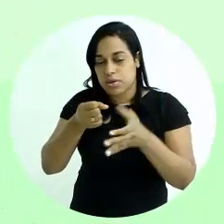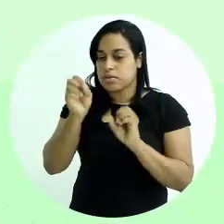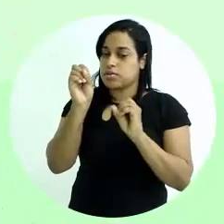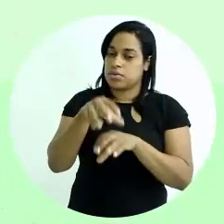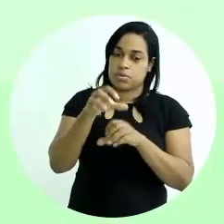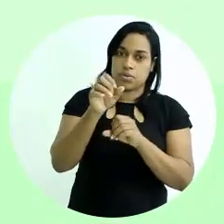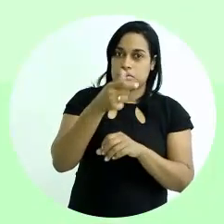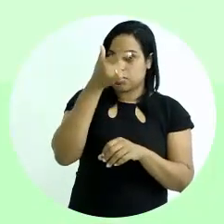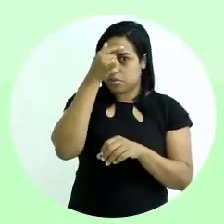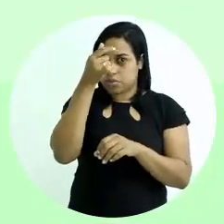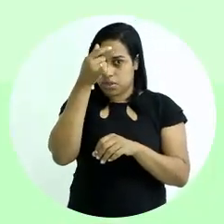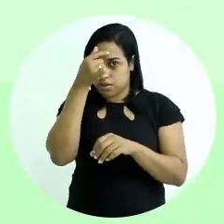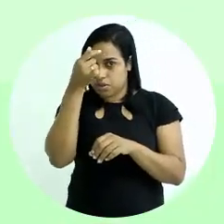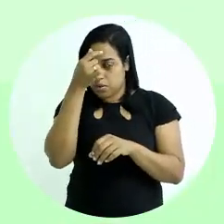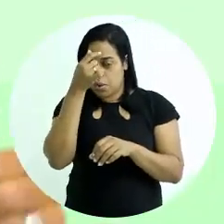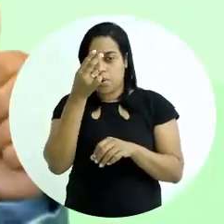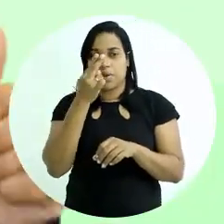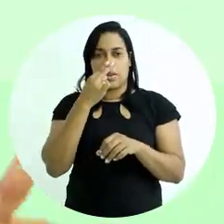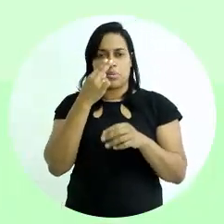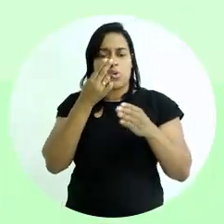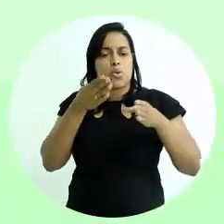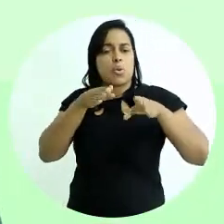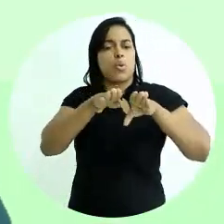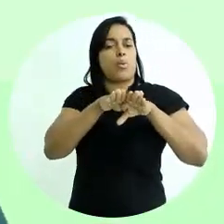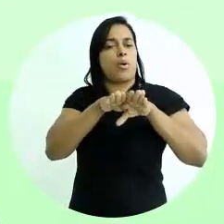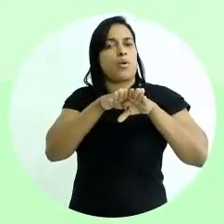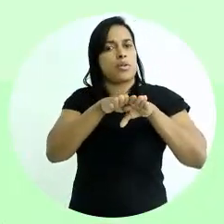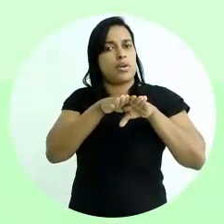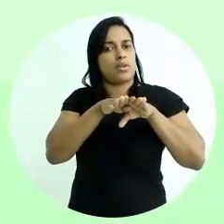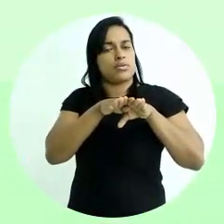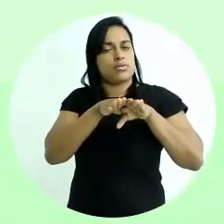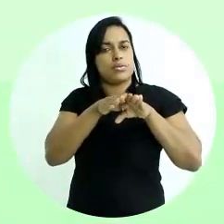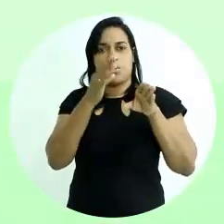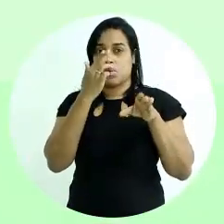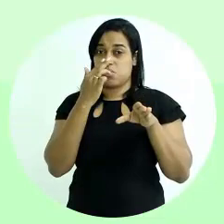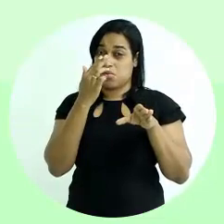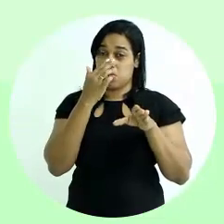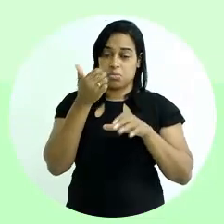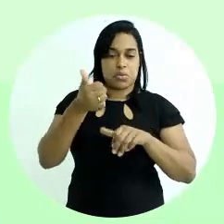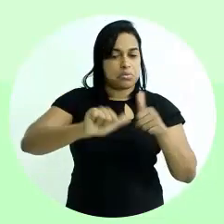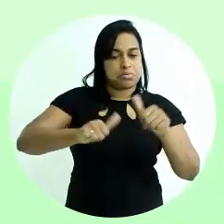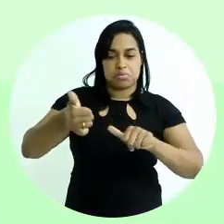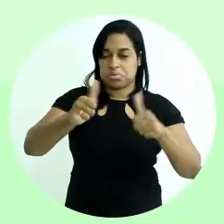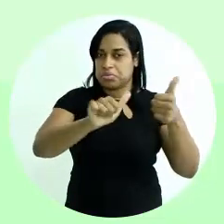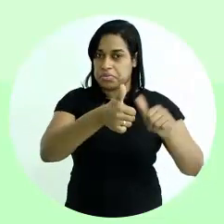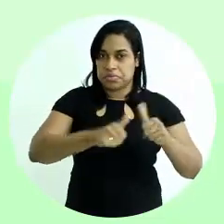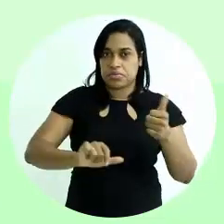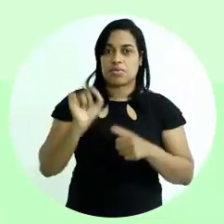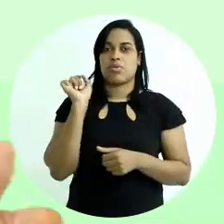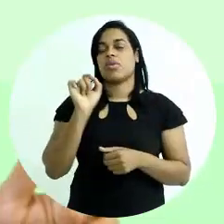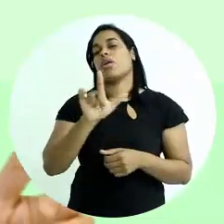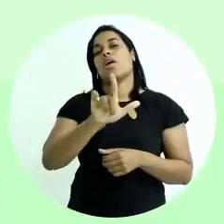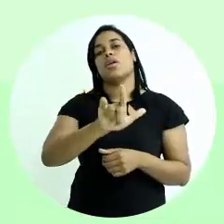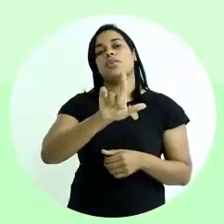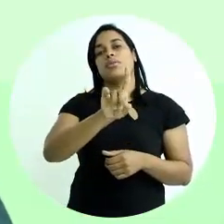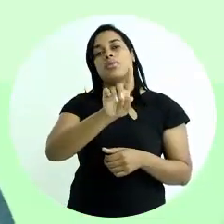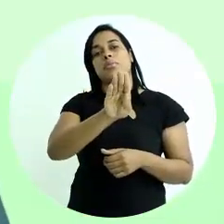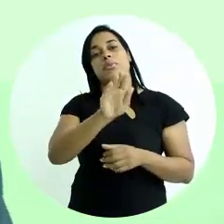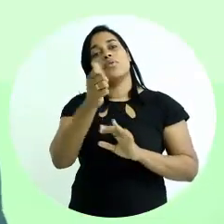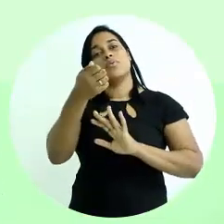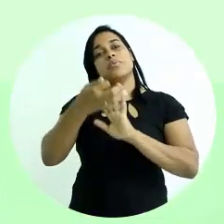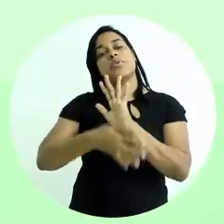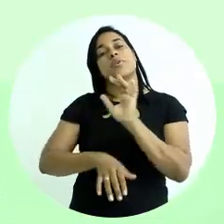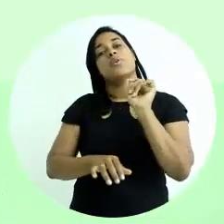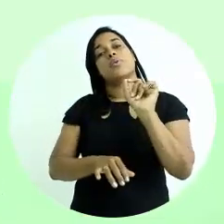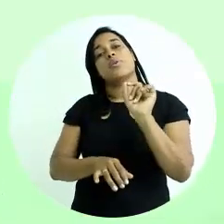no ensino superior nas mesmas condições com as mesmos critérios o que a ldb